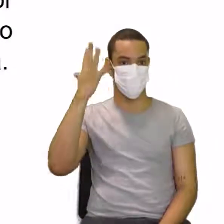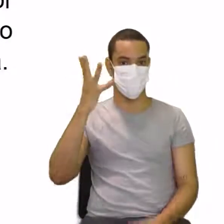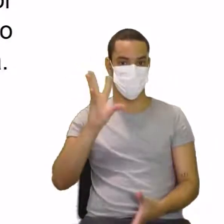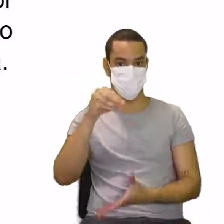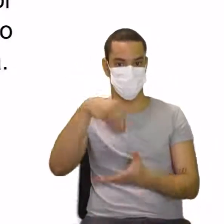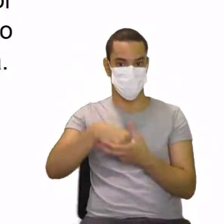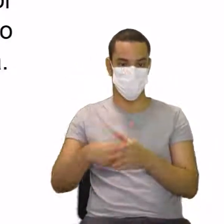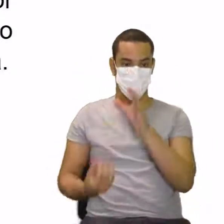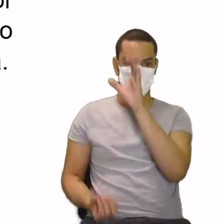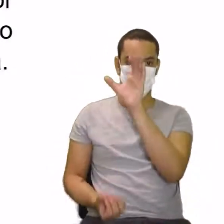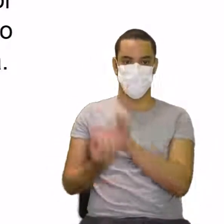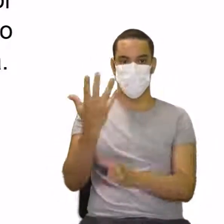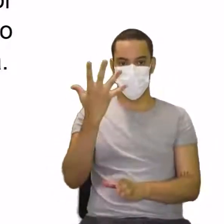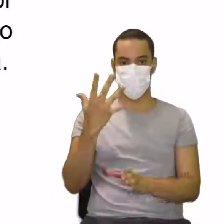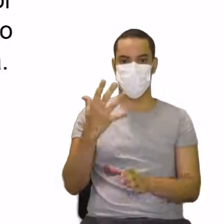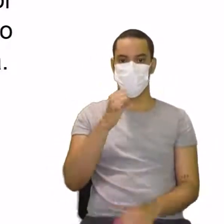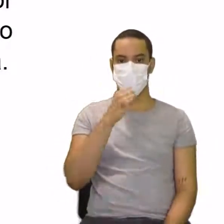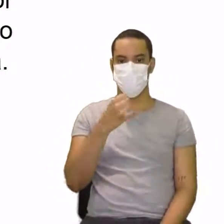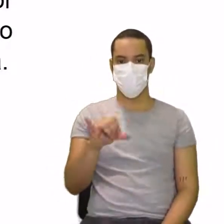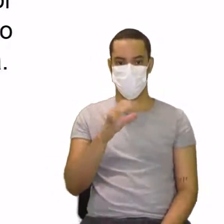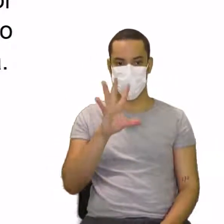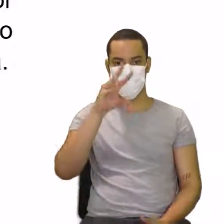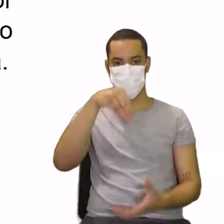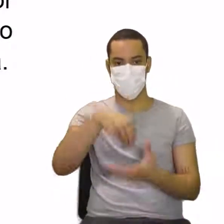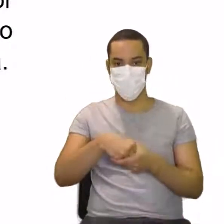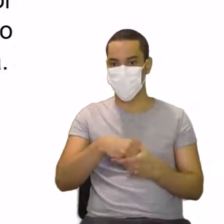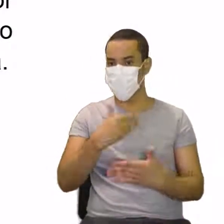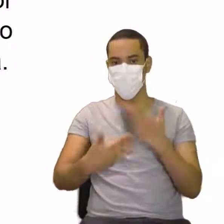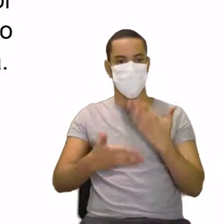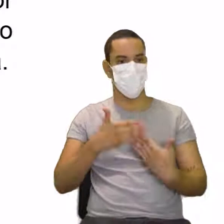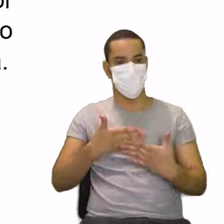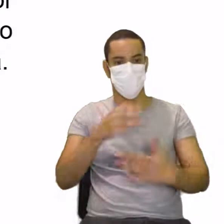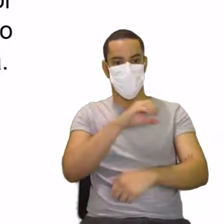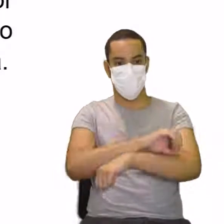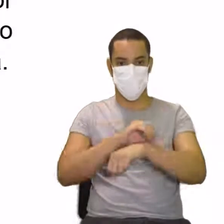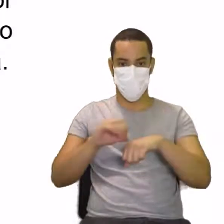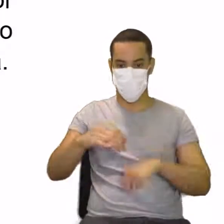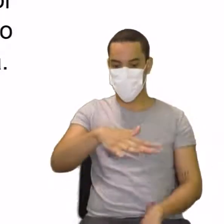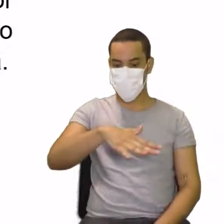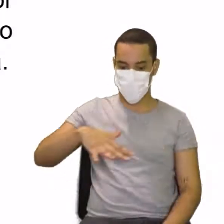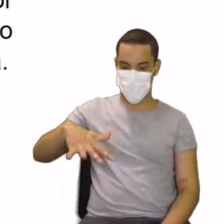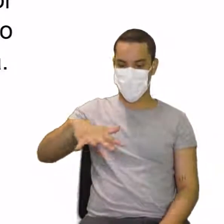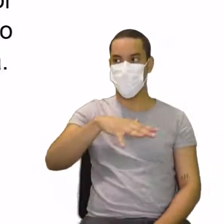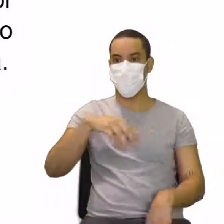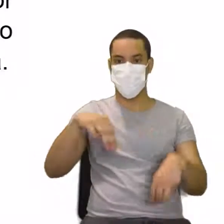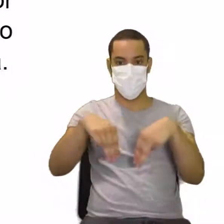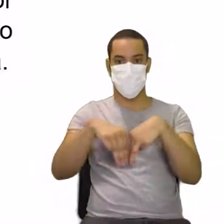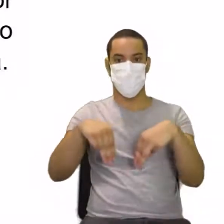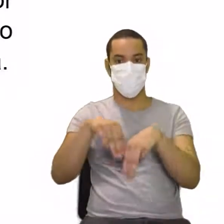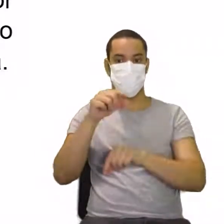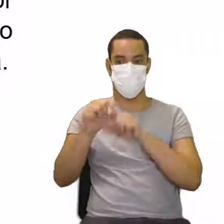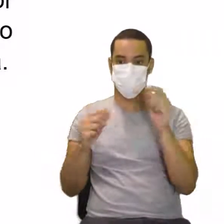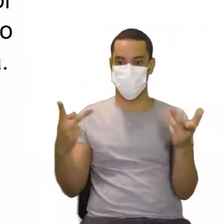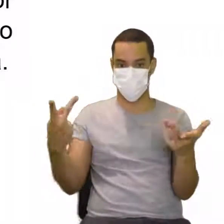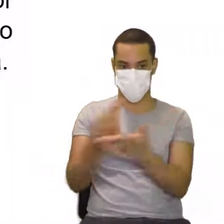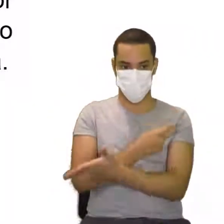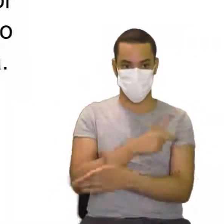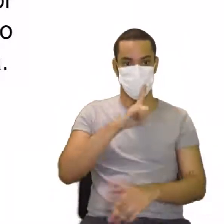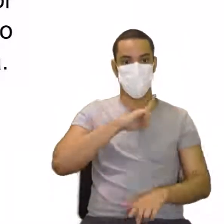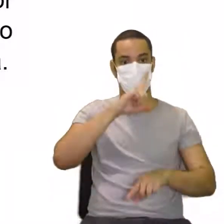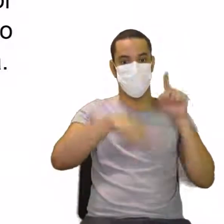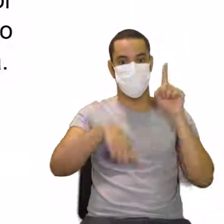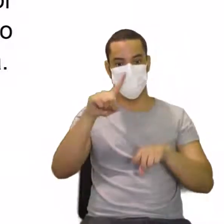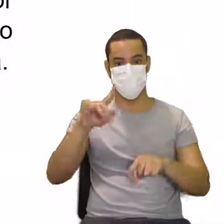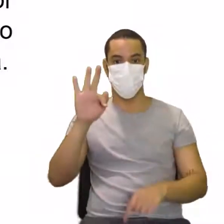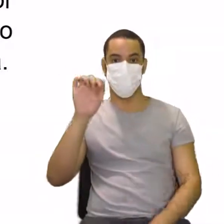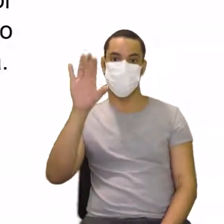ao aparecimento de uma corrente elétrica em um condutor imerso no campo magnético, quando ocorre variação